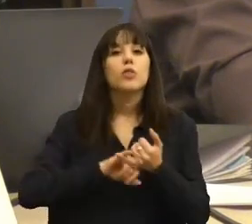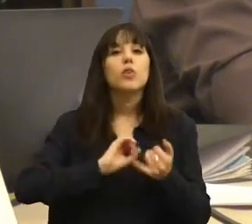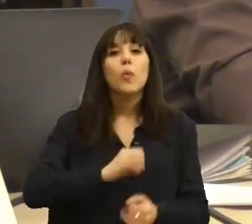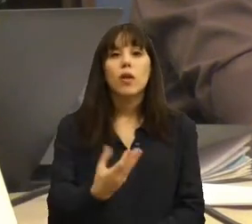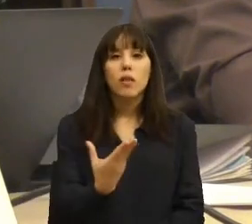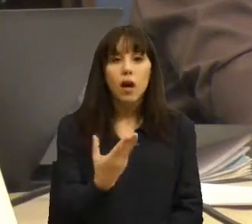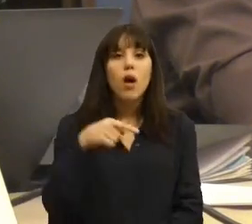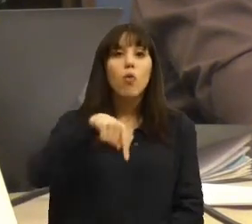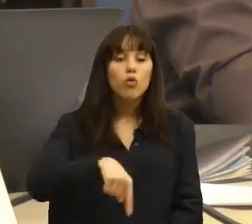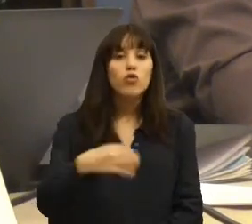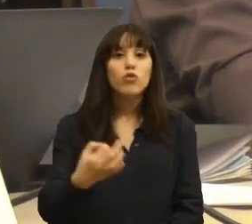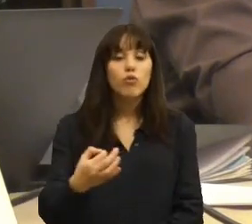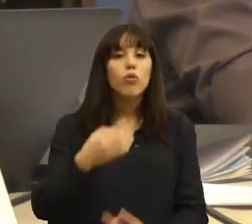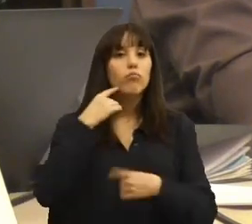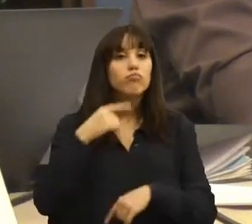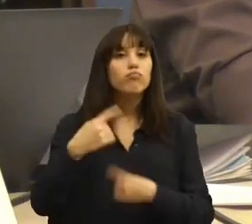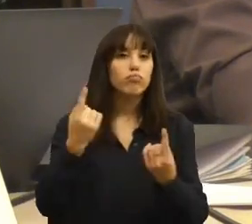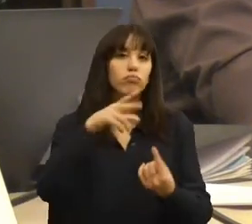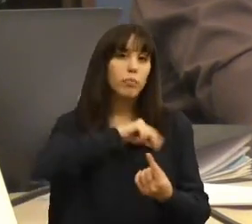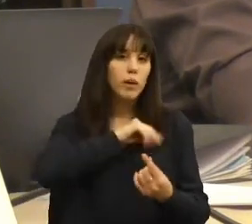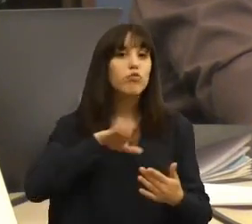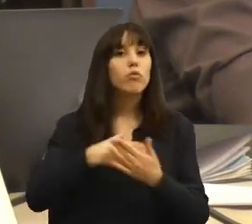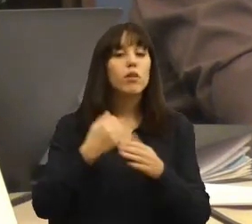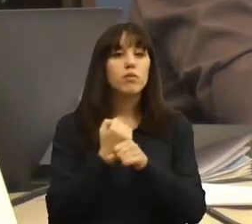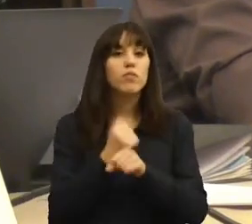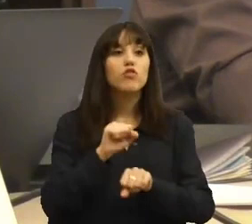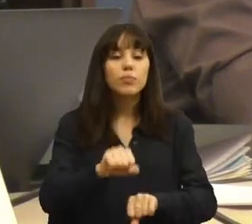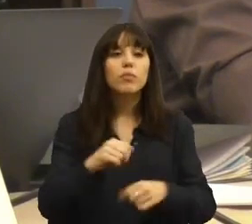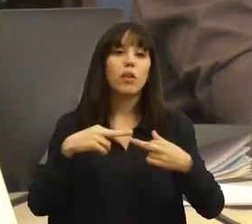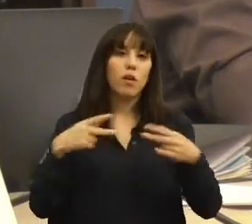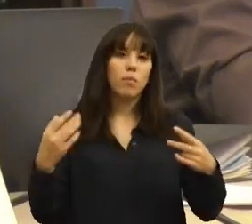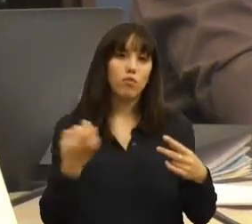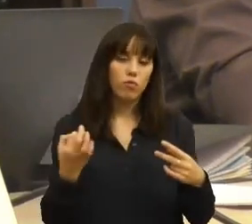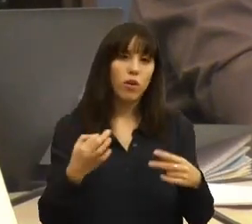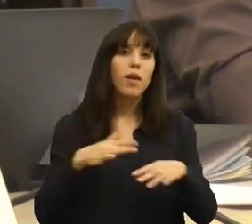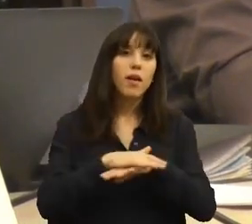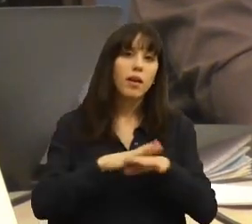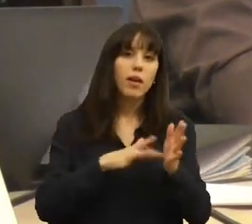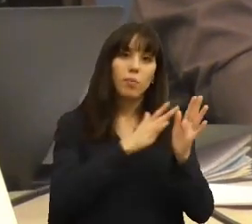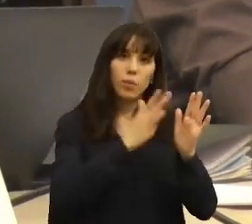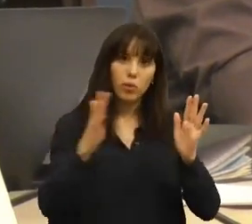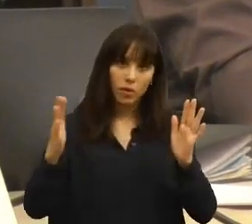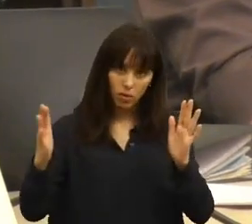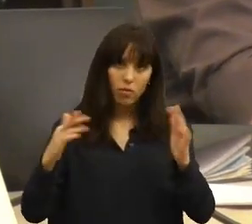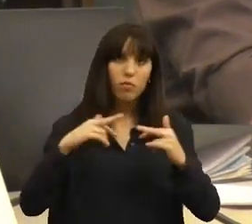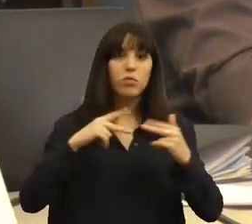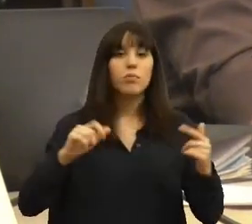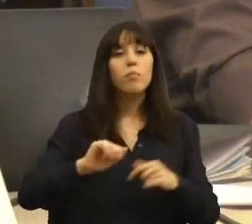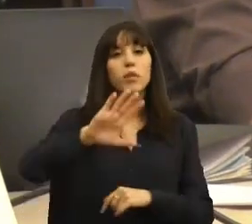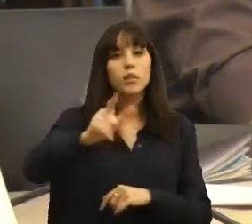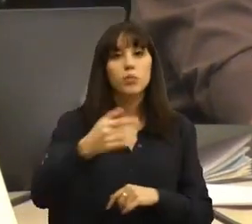este ano premiou serviços desta Câmara. Premiou a Rede de Bibliotecas Municipais de Lisboa pelo